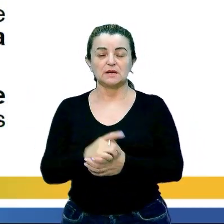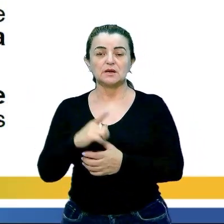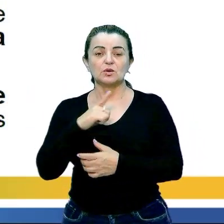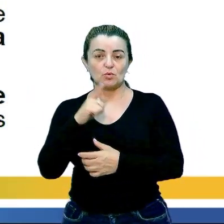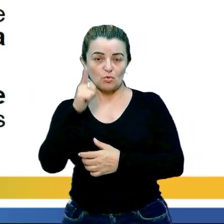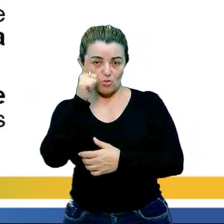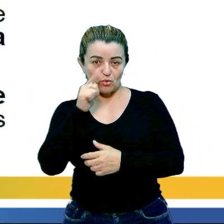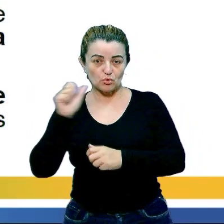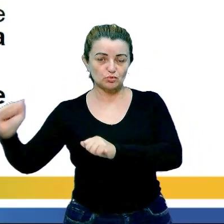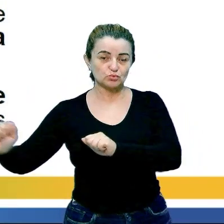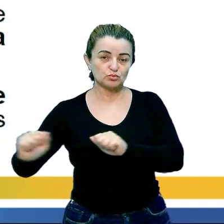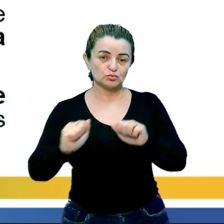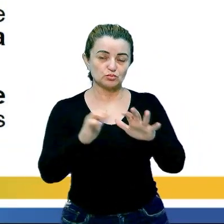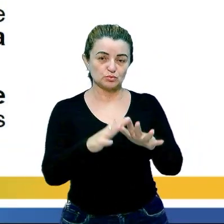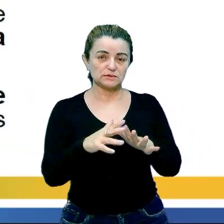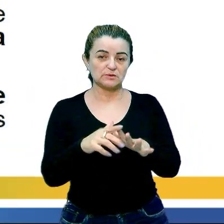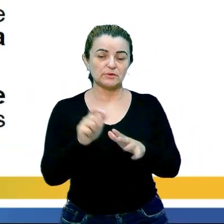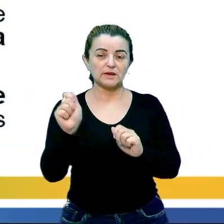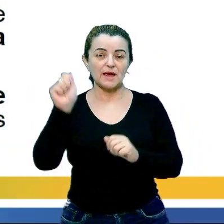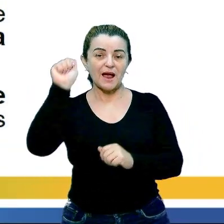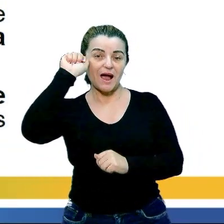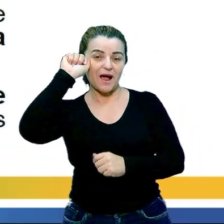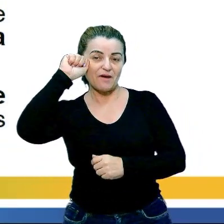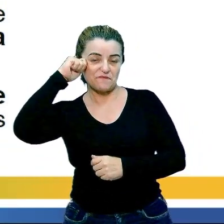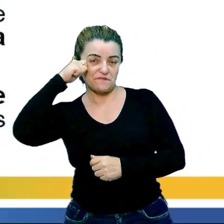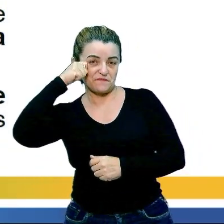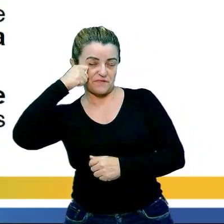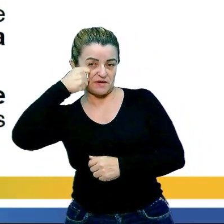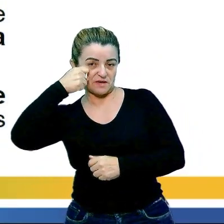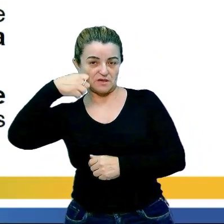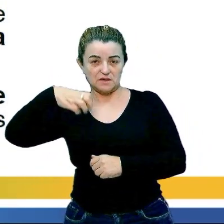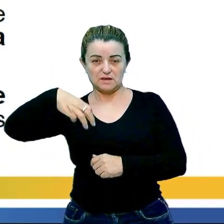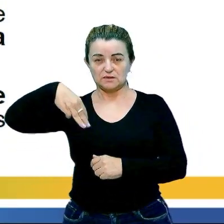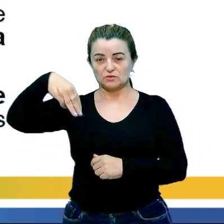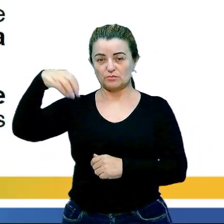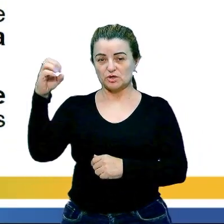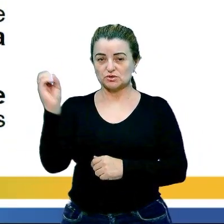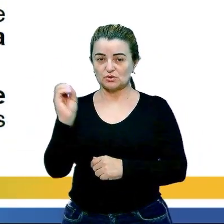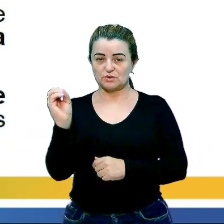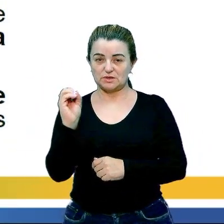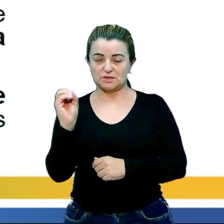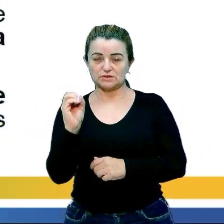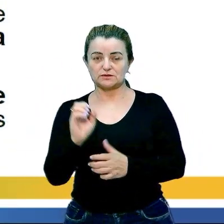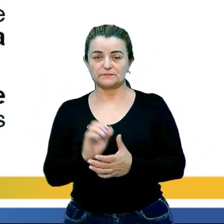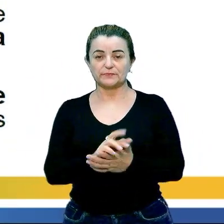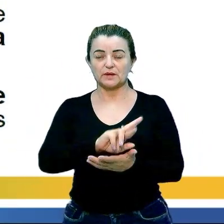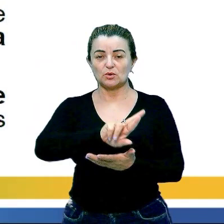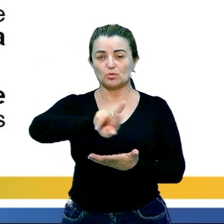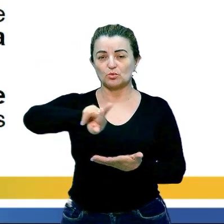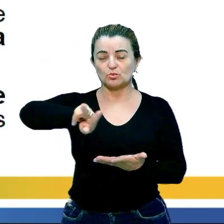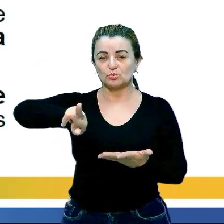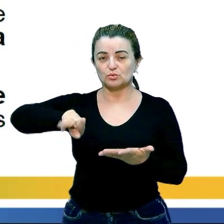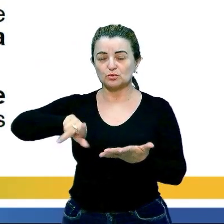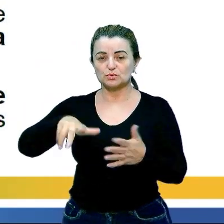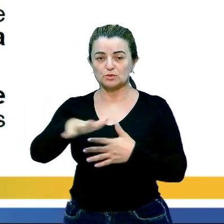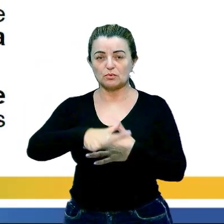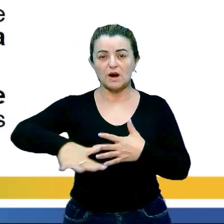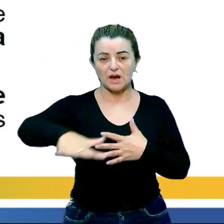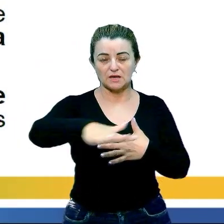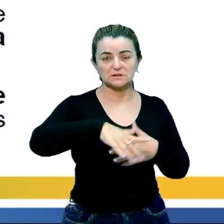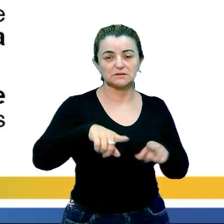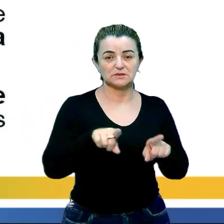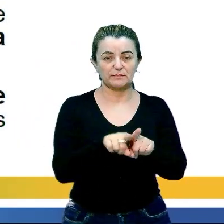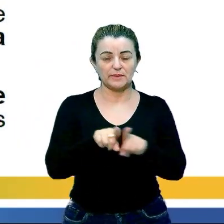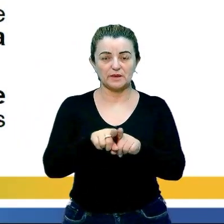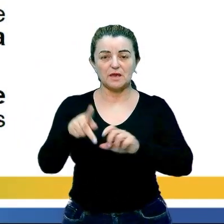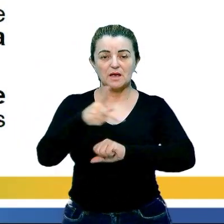da África do Médio Oriente e algumas partes da Península Ibérica, né? A Península Ibérica, pessoal, são